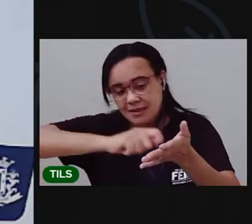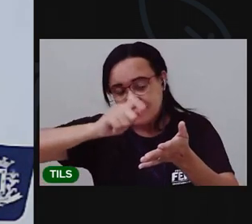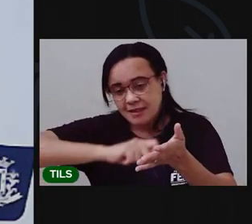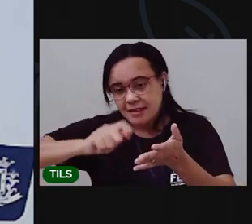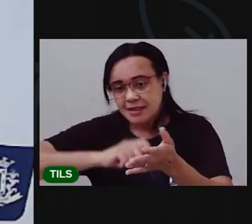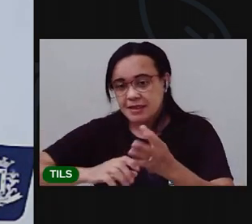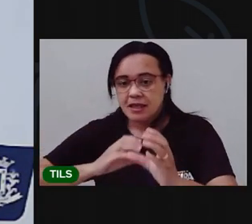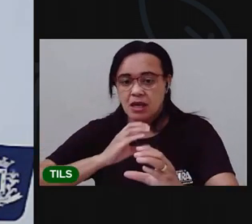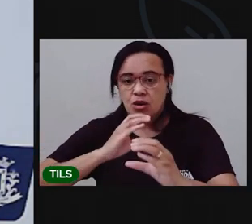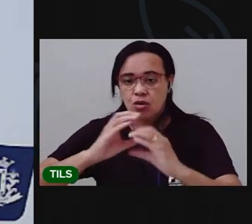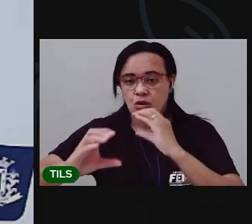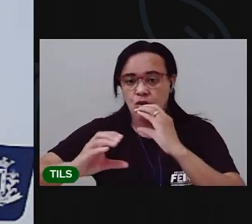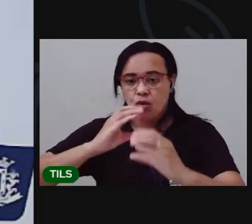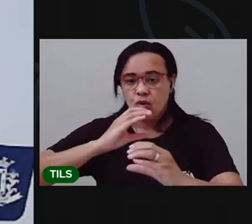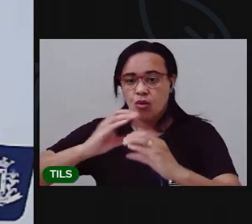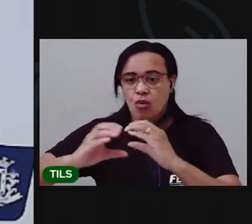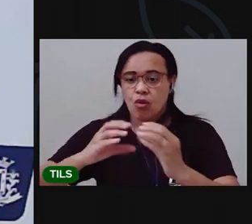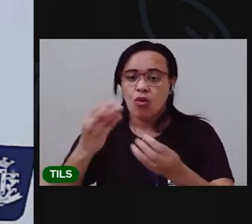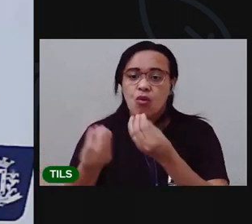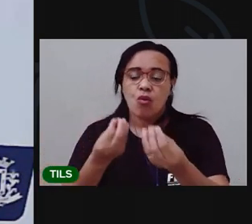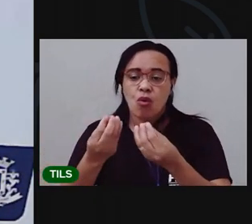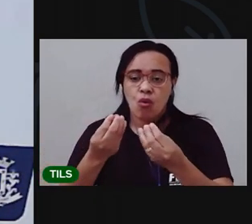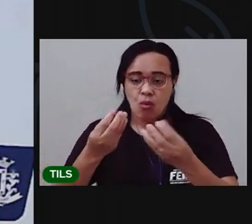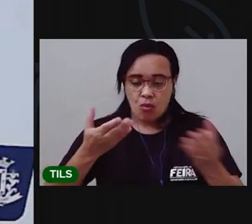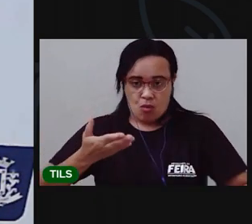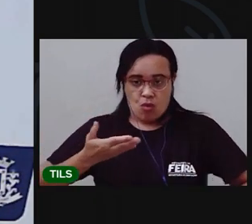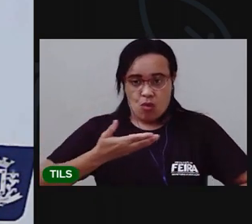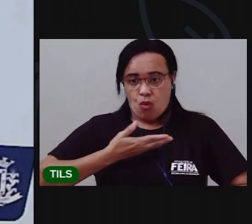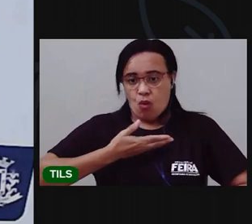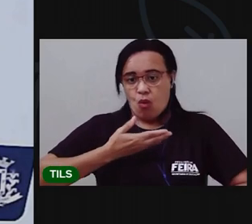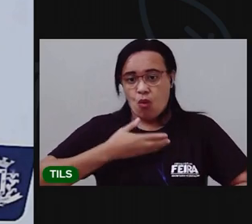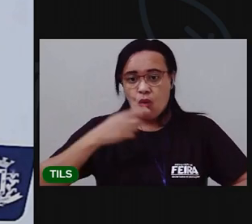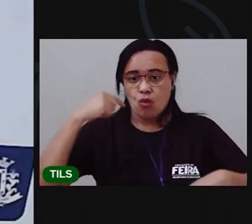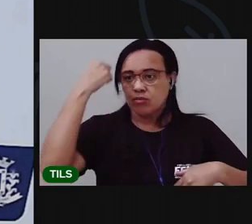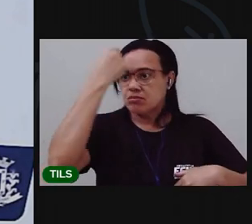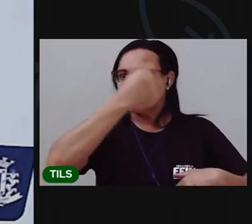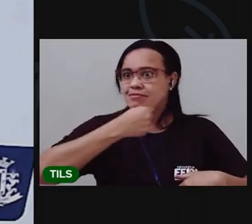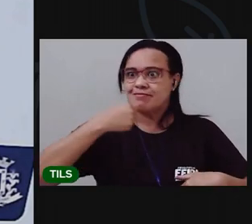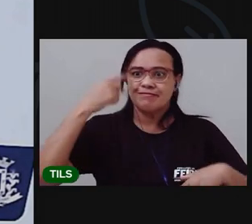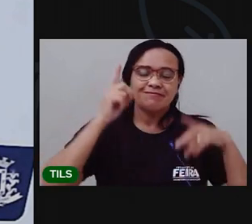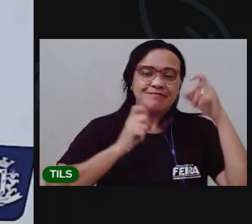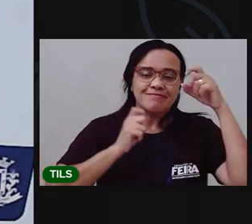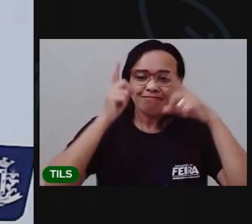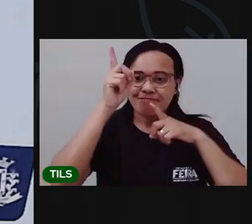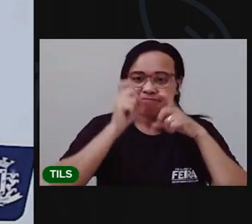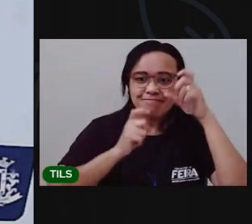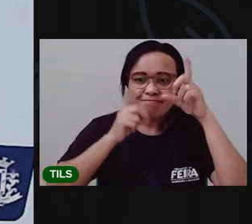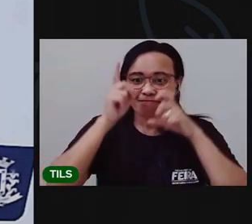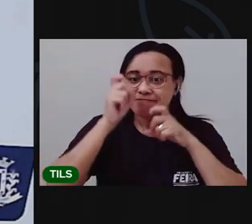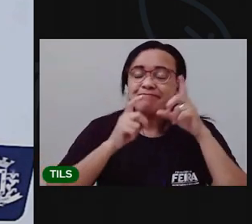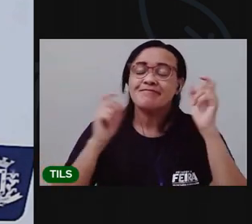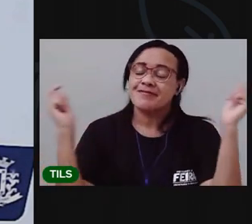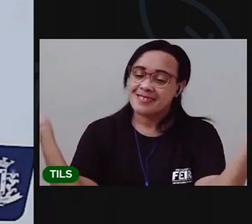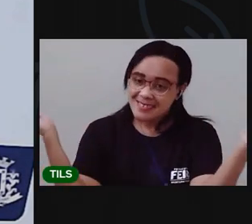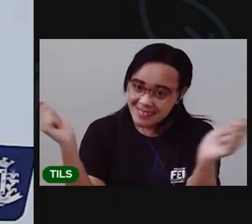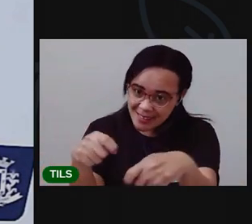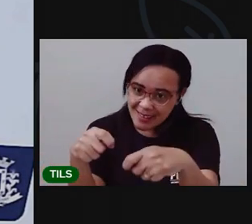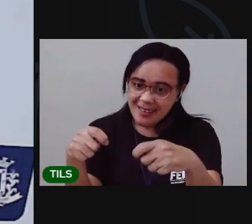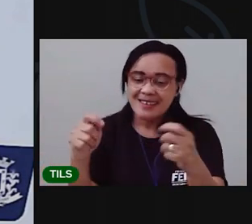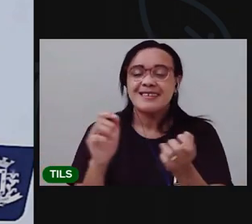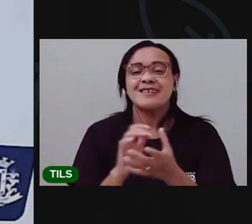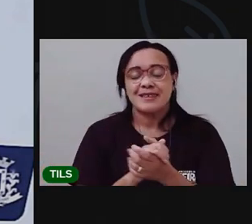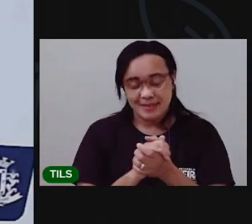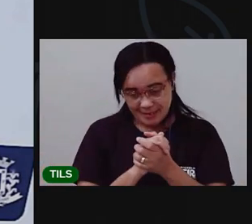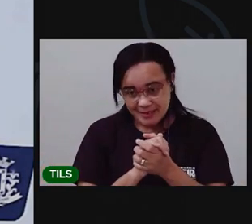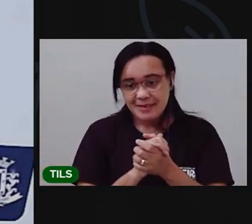pode utilizar o nosso corpo, o nosso rosto para se comunicar. E que o rosto a gente pode usar para